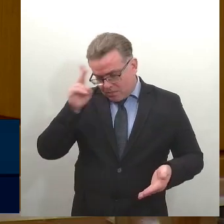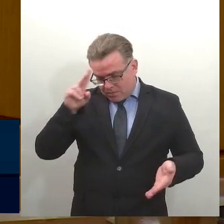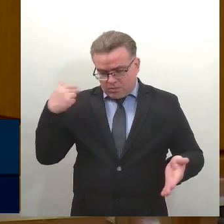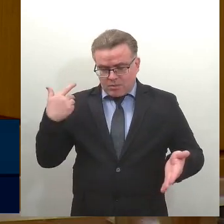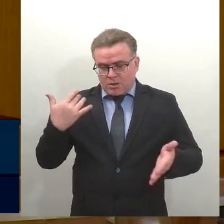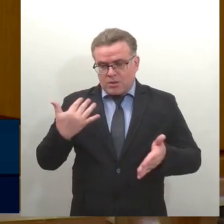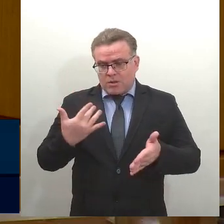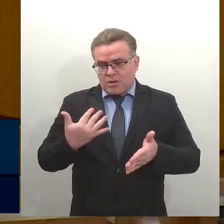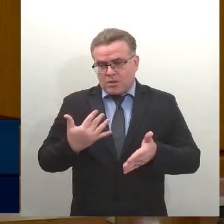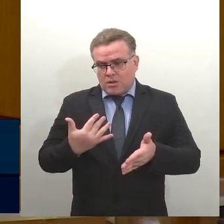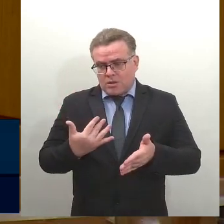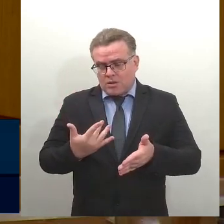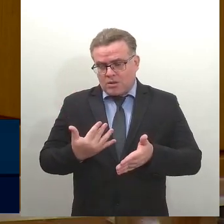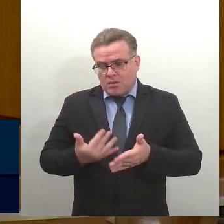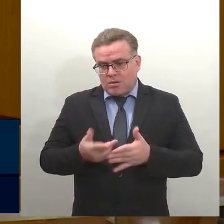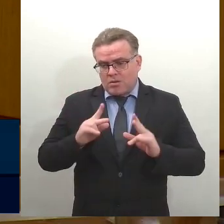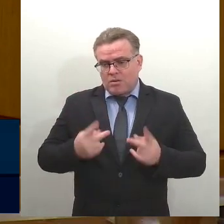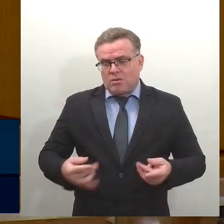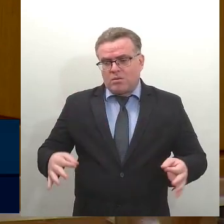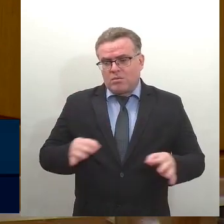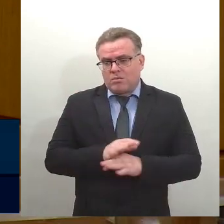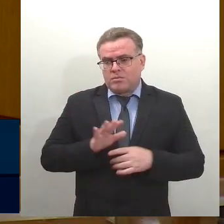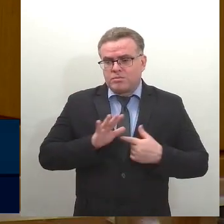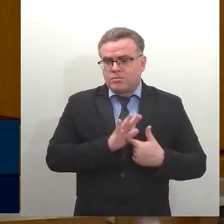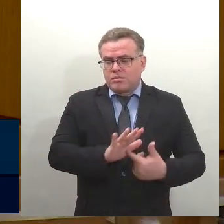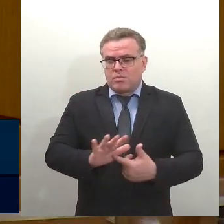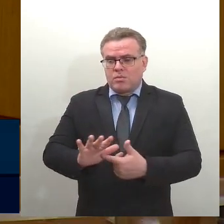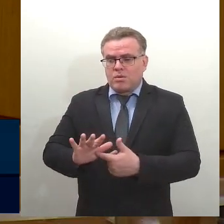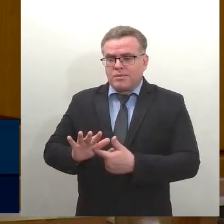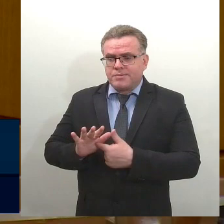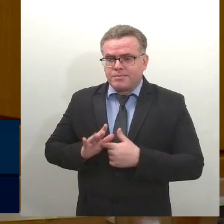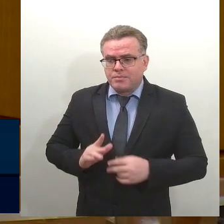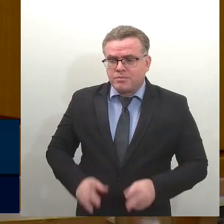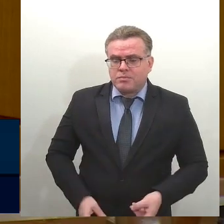está repleta de